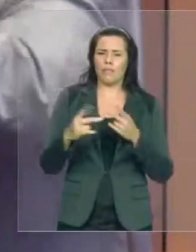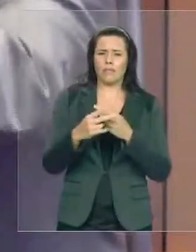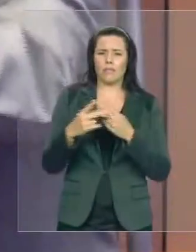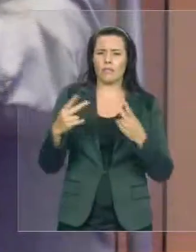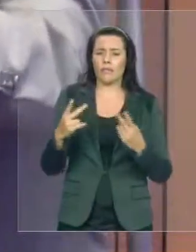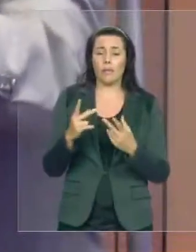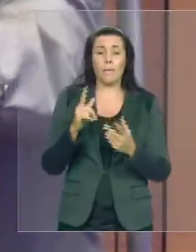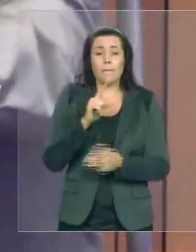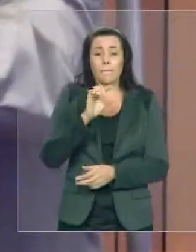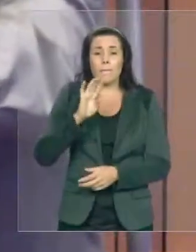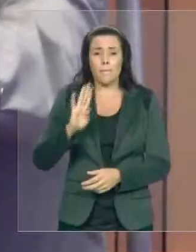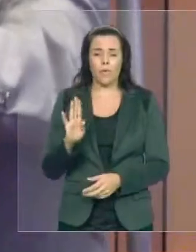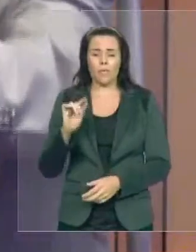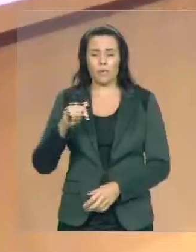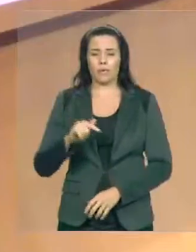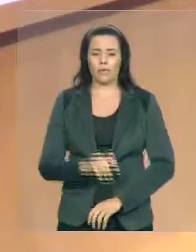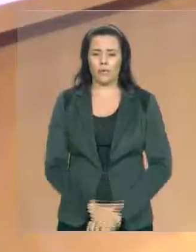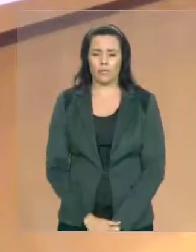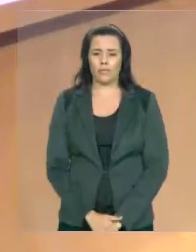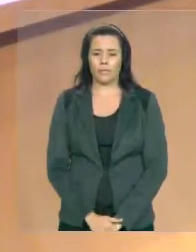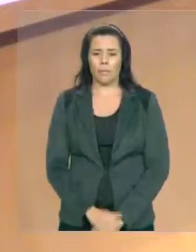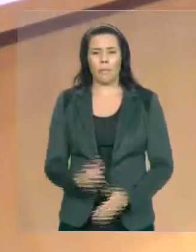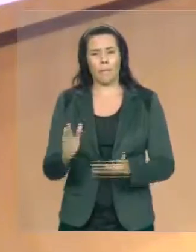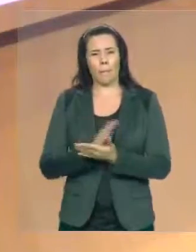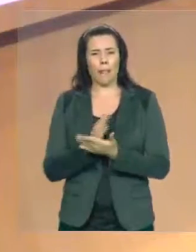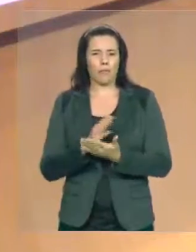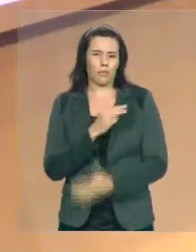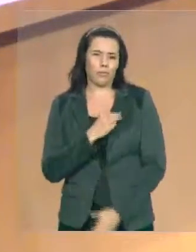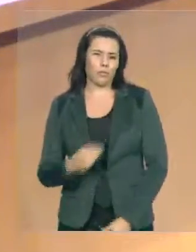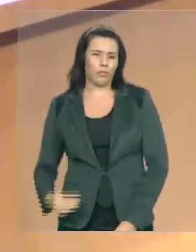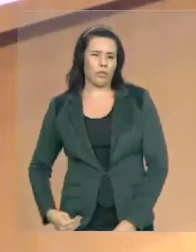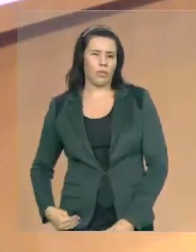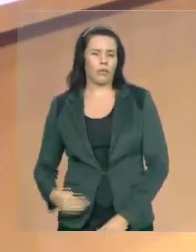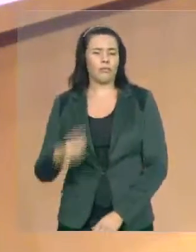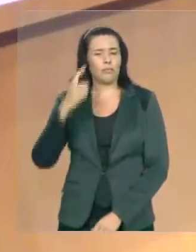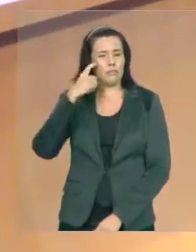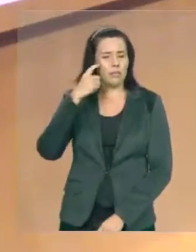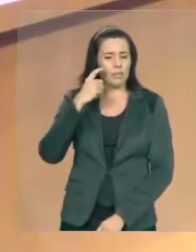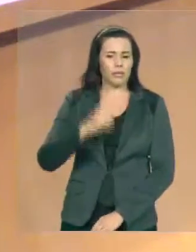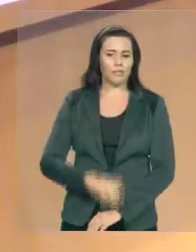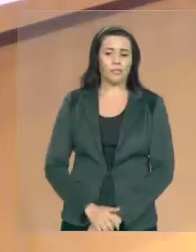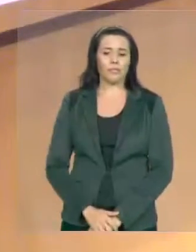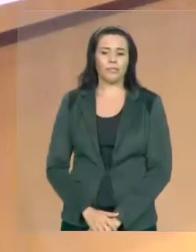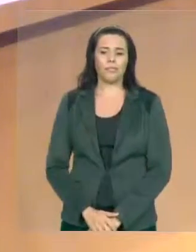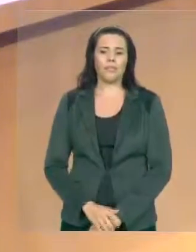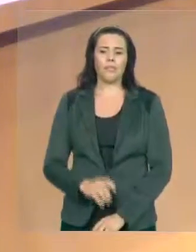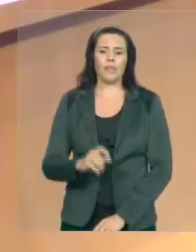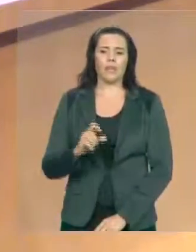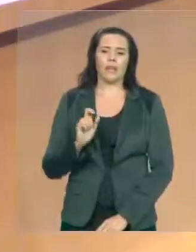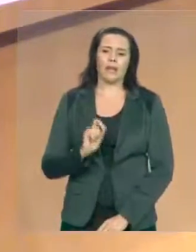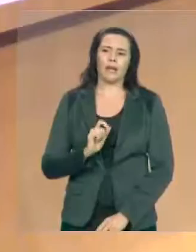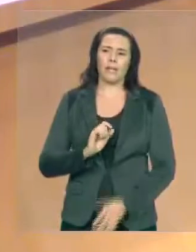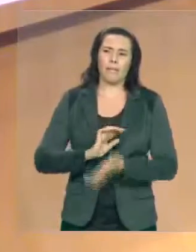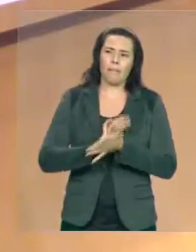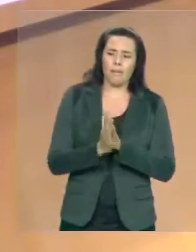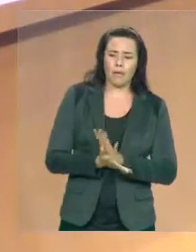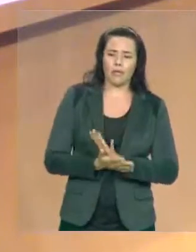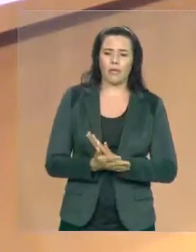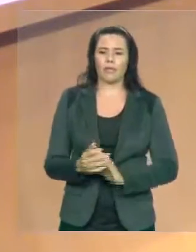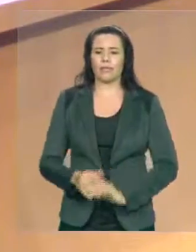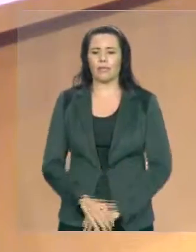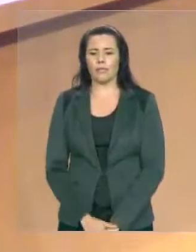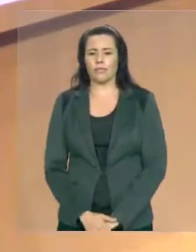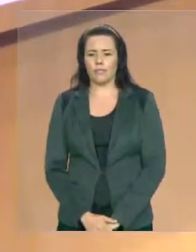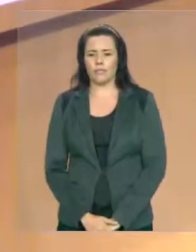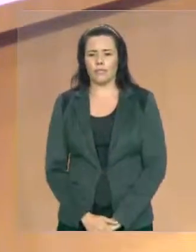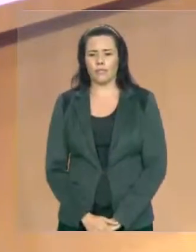acham preteridos. Mas é lógico que se você vai diminuir de 36 para 26, alguns ministérios, ou que tinham o status